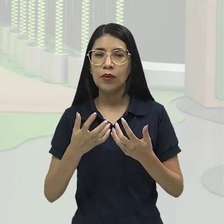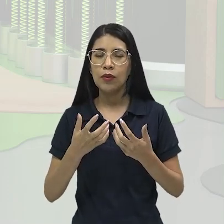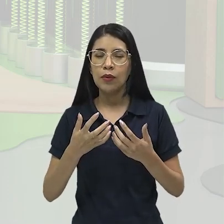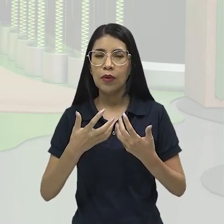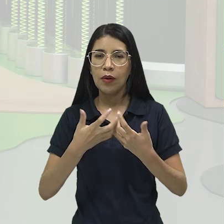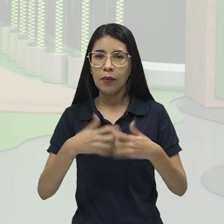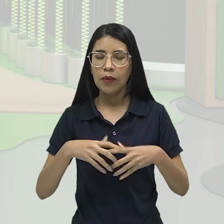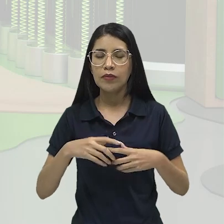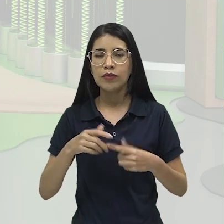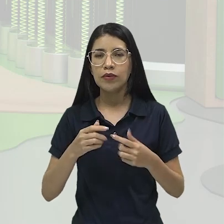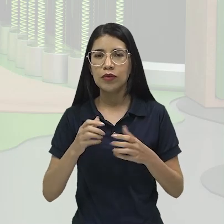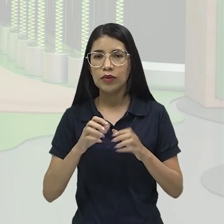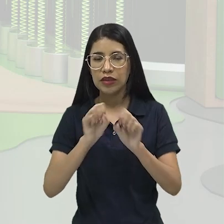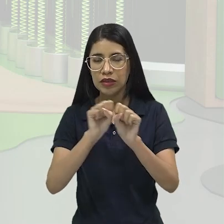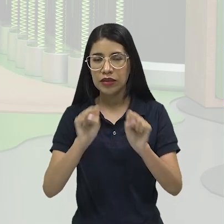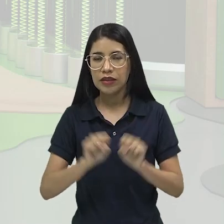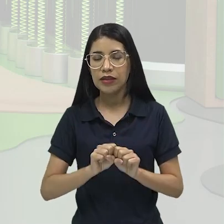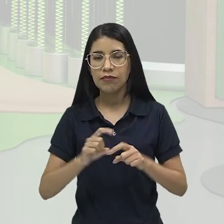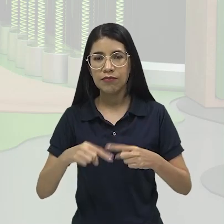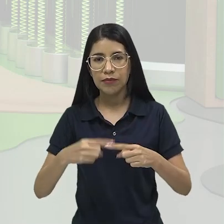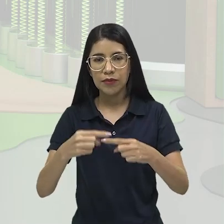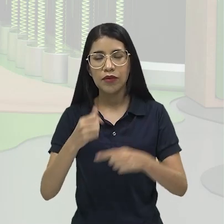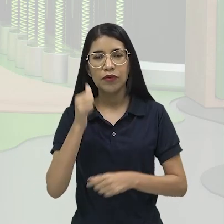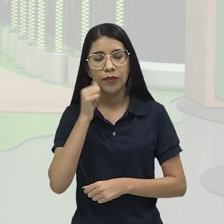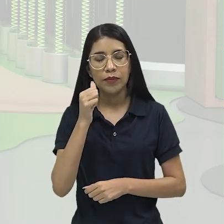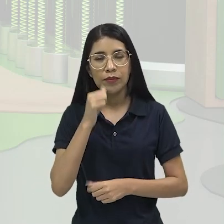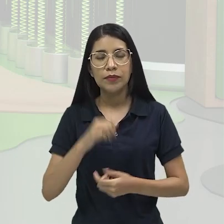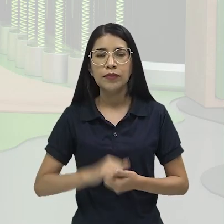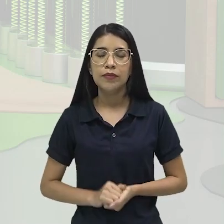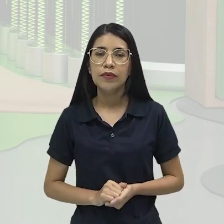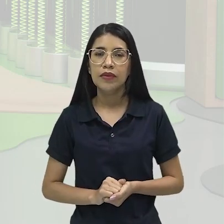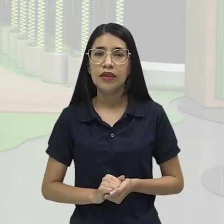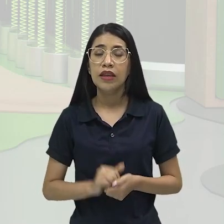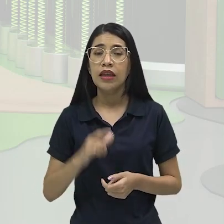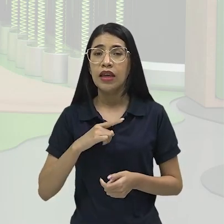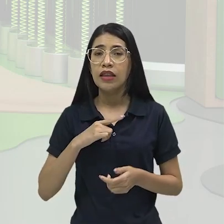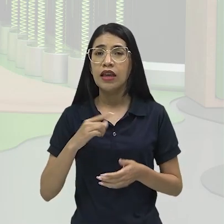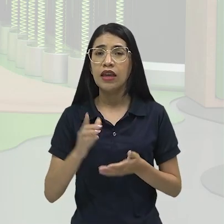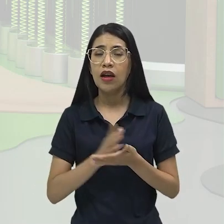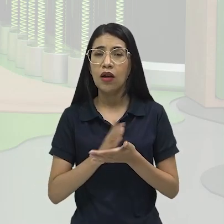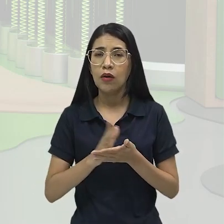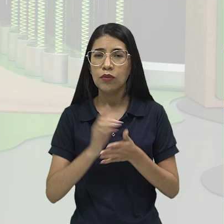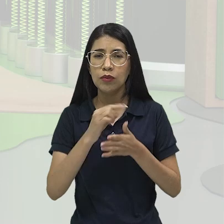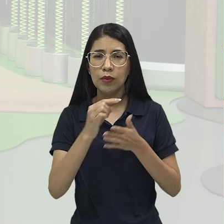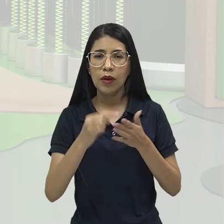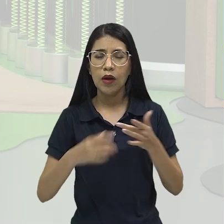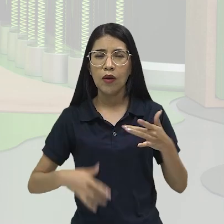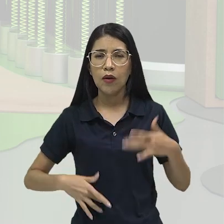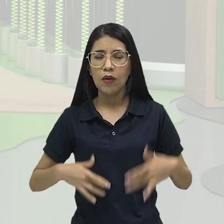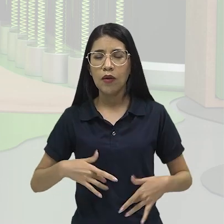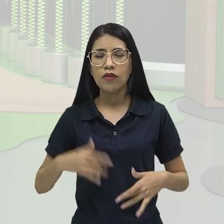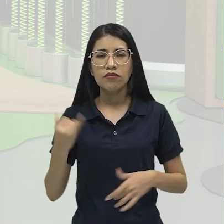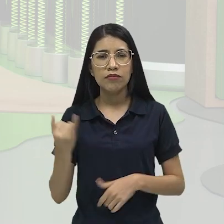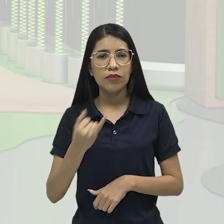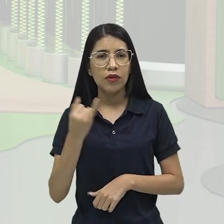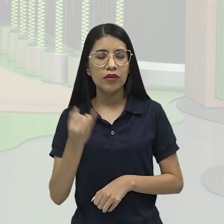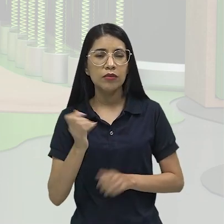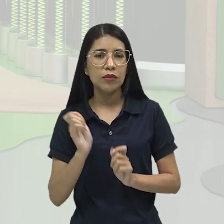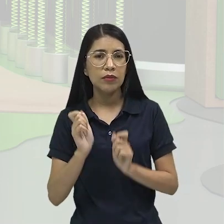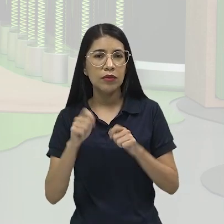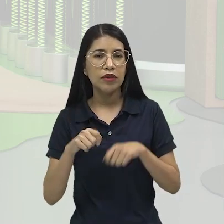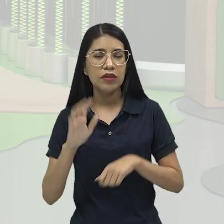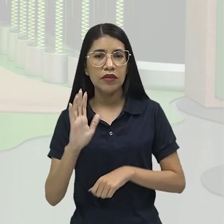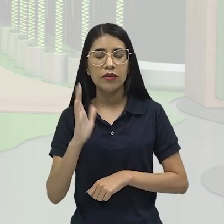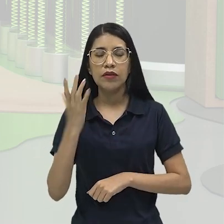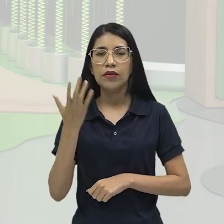reprodutor feminino. E nesse aparelho reprodutor feminino existem alguns órgãos que são muito importantes para que esse